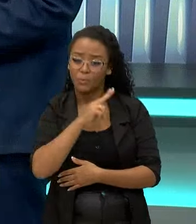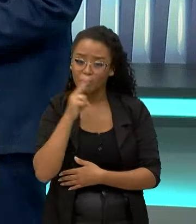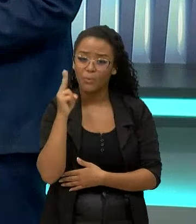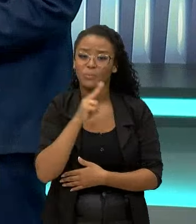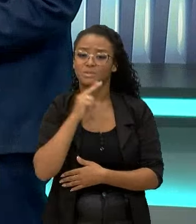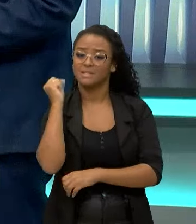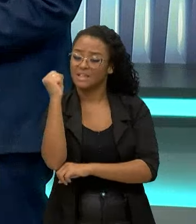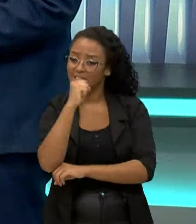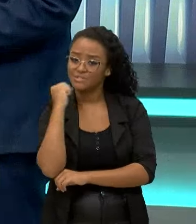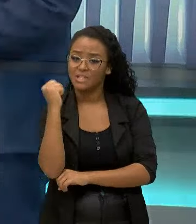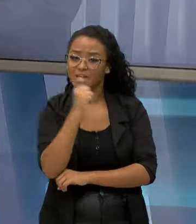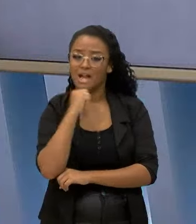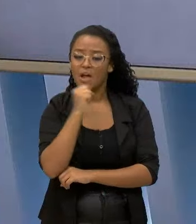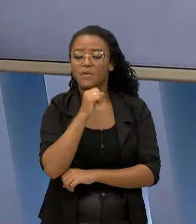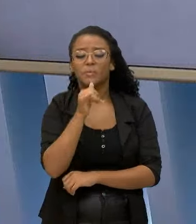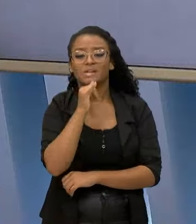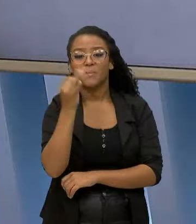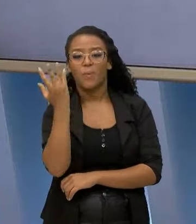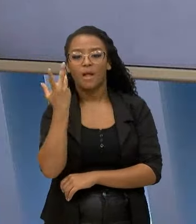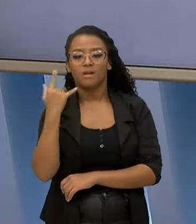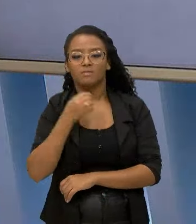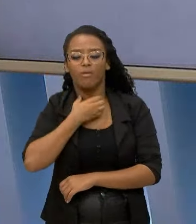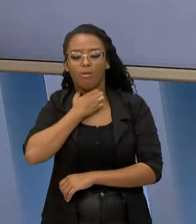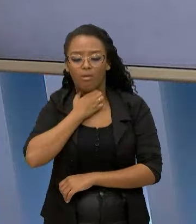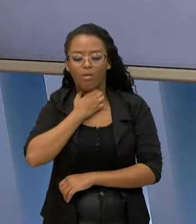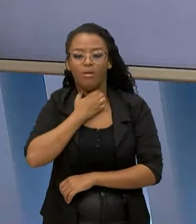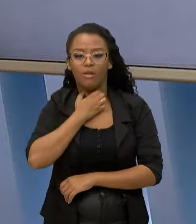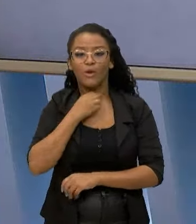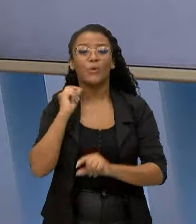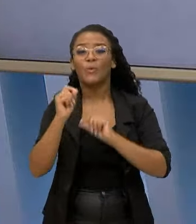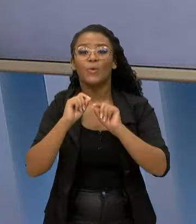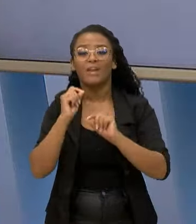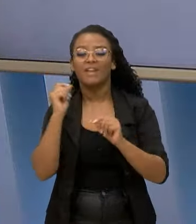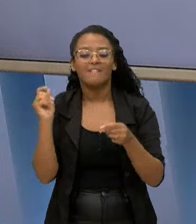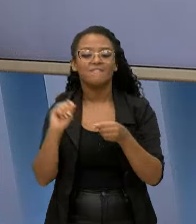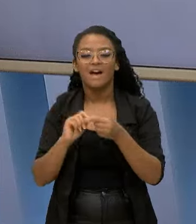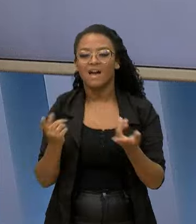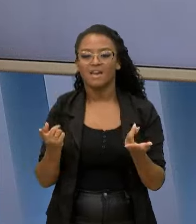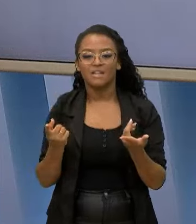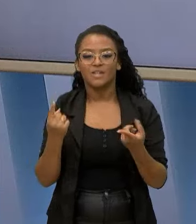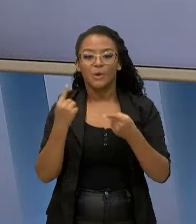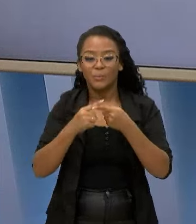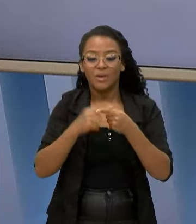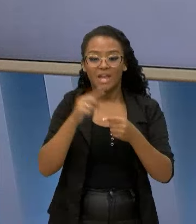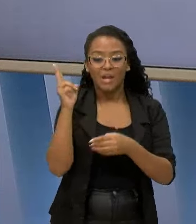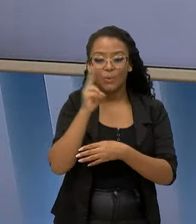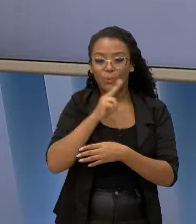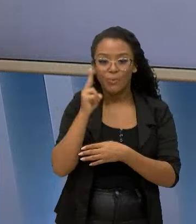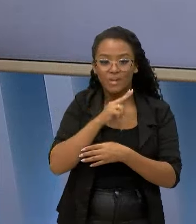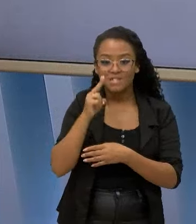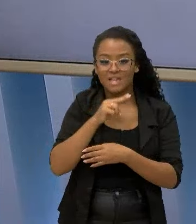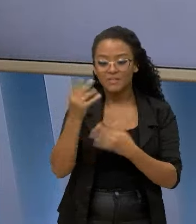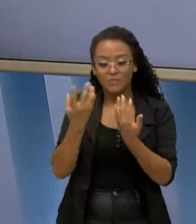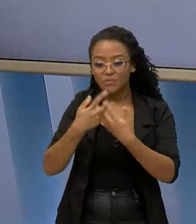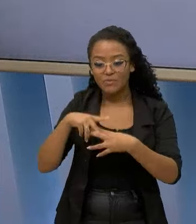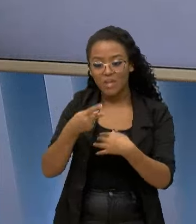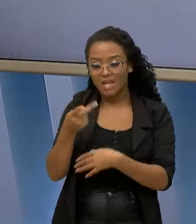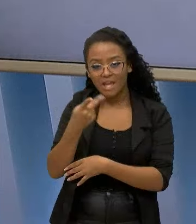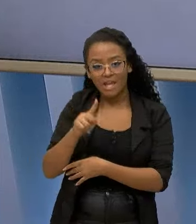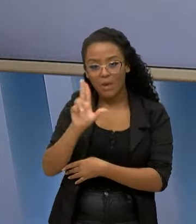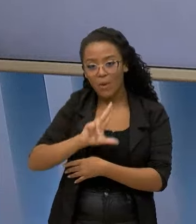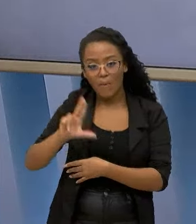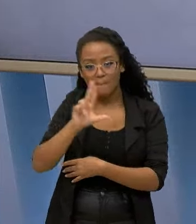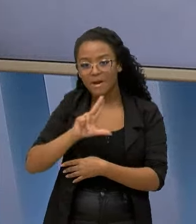criança engasga, o que você faz? Se o serviço médico de urgência funcionasse em Uberlândia, quando chegasse o